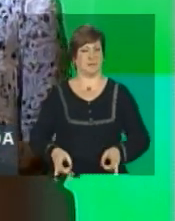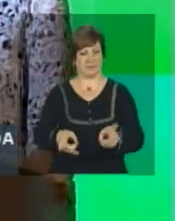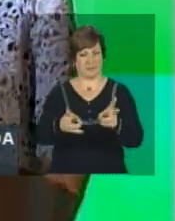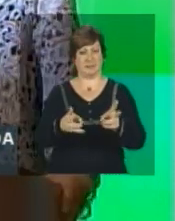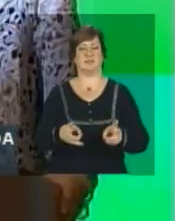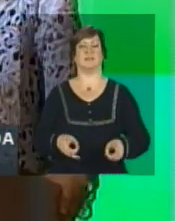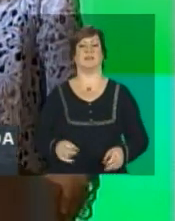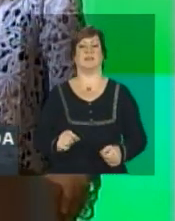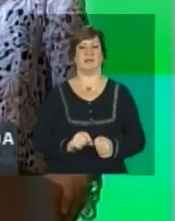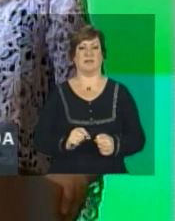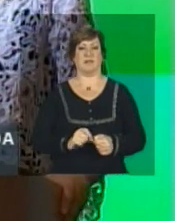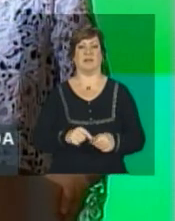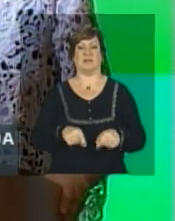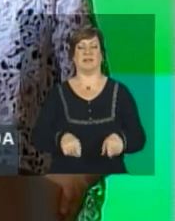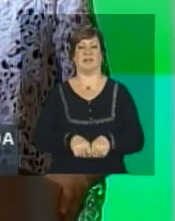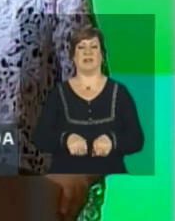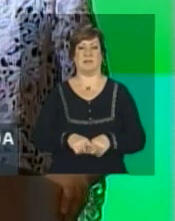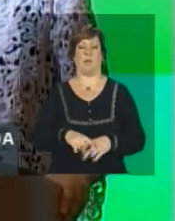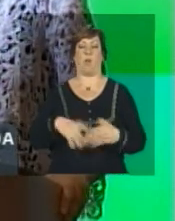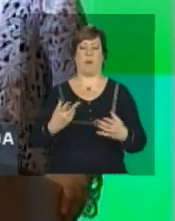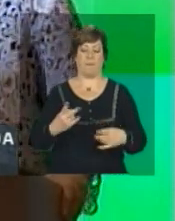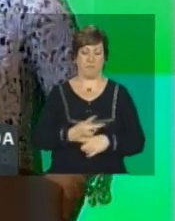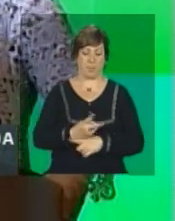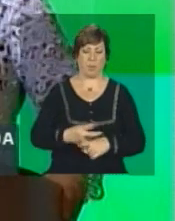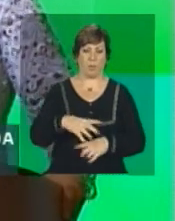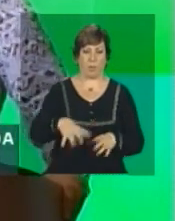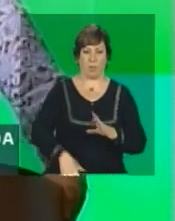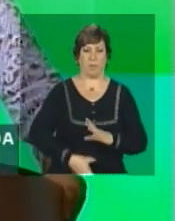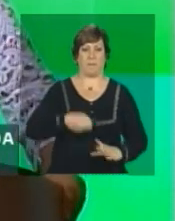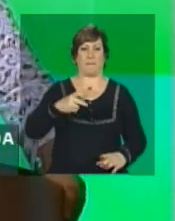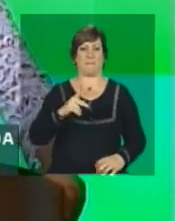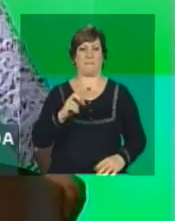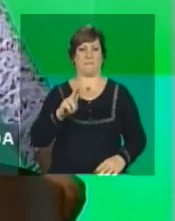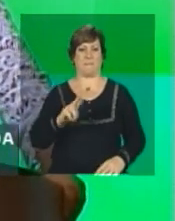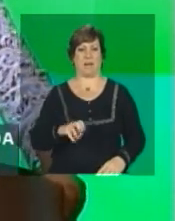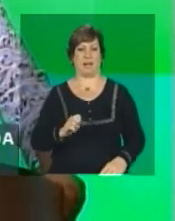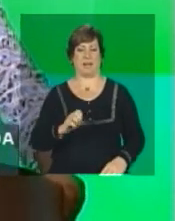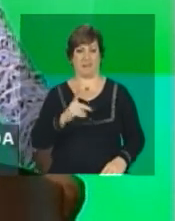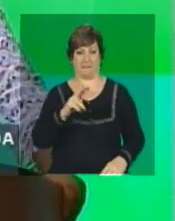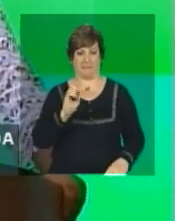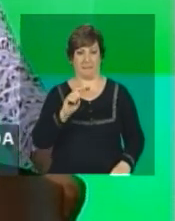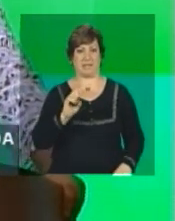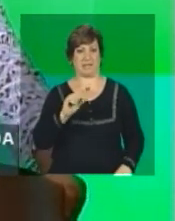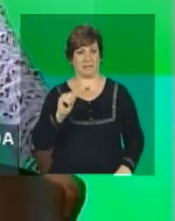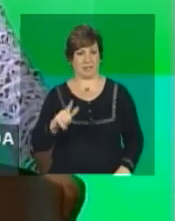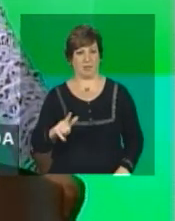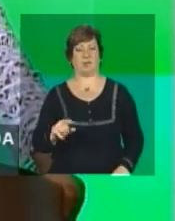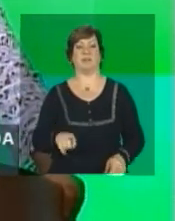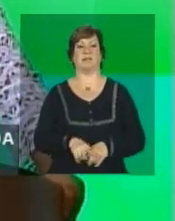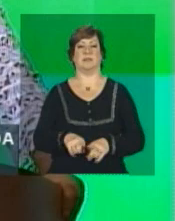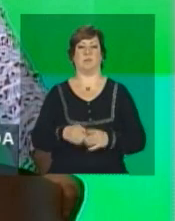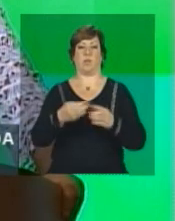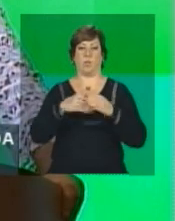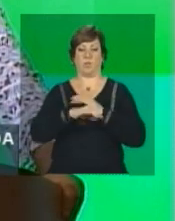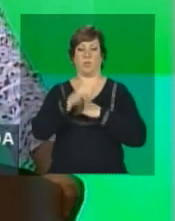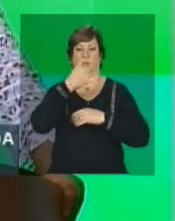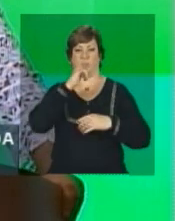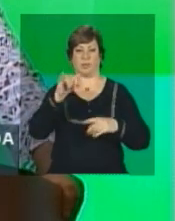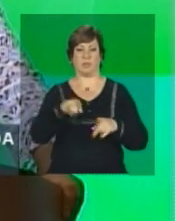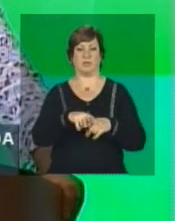brasileiro na exploração do pré-sal. Reserva estratégica de energia e de riqueza que